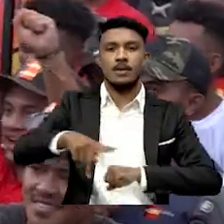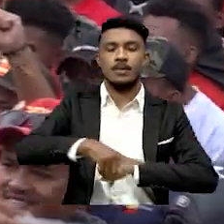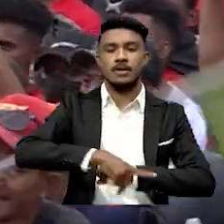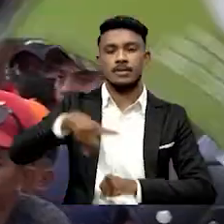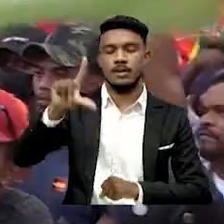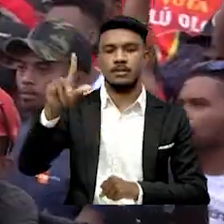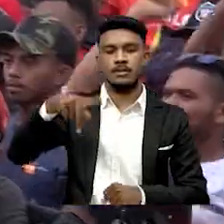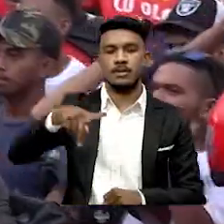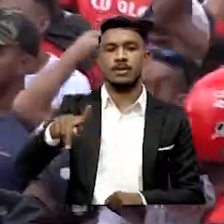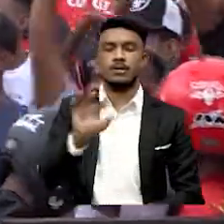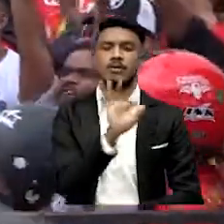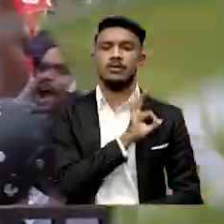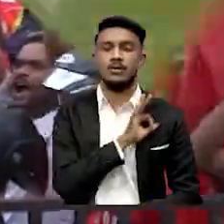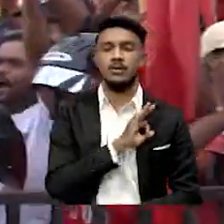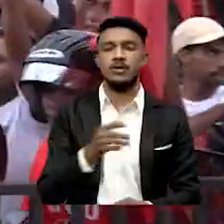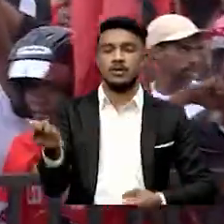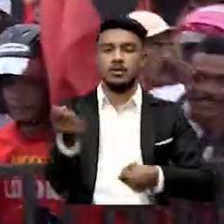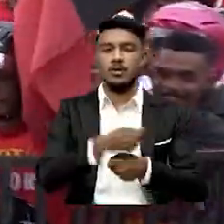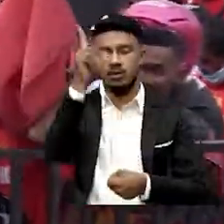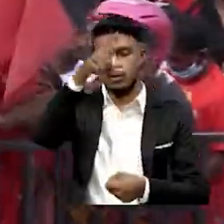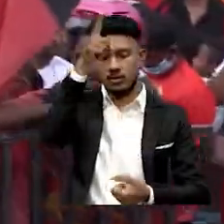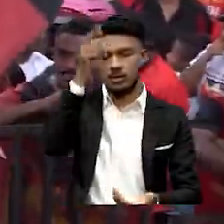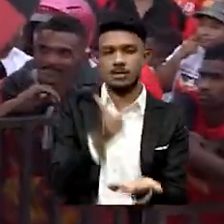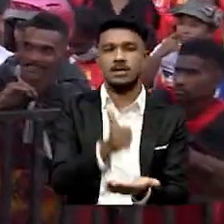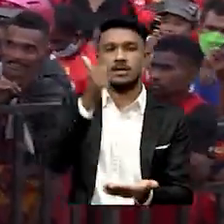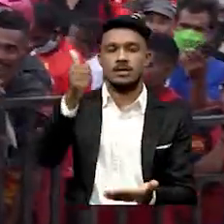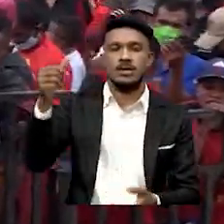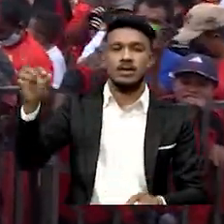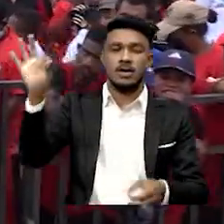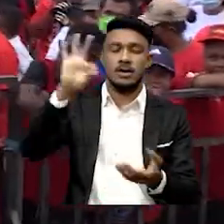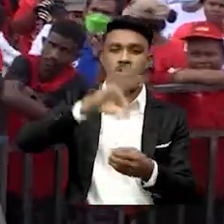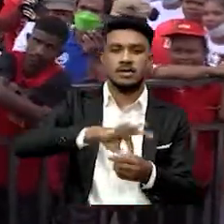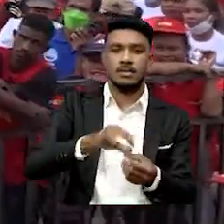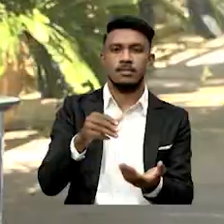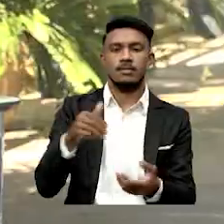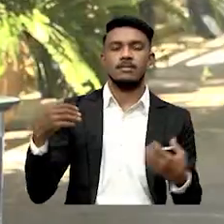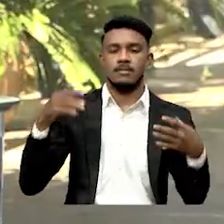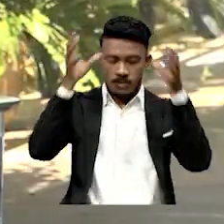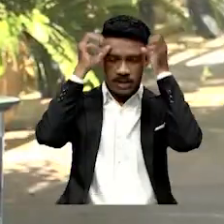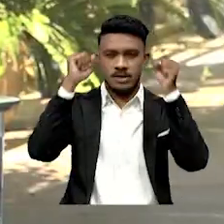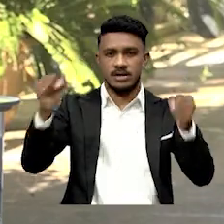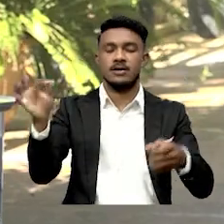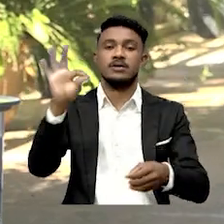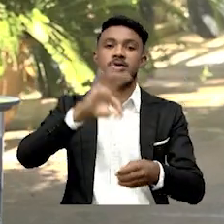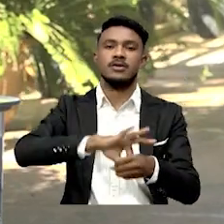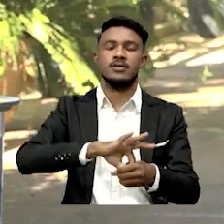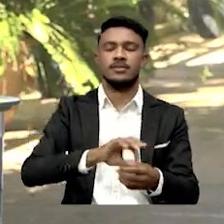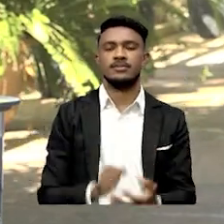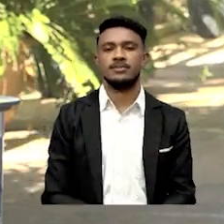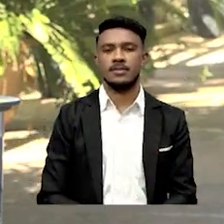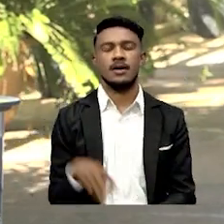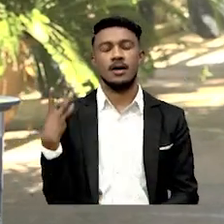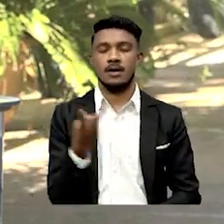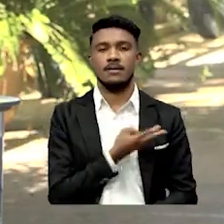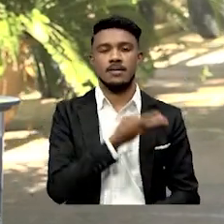República Francisco Guterres Lolo semanan e eleição presidencial segunda volta. Ami hanui kata